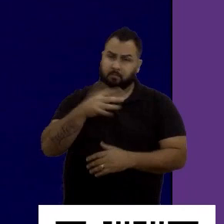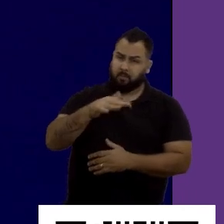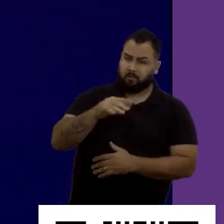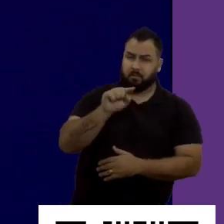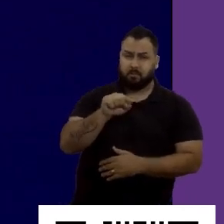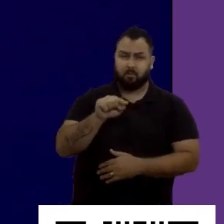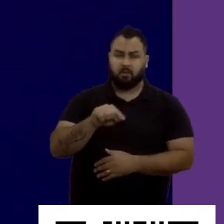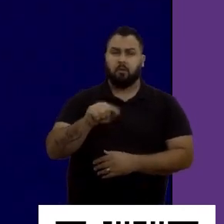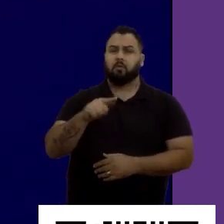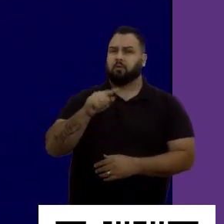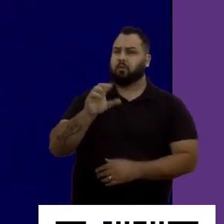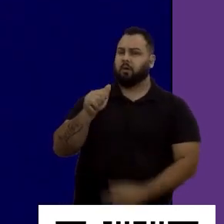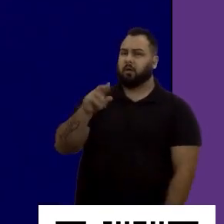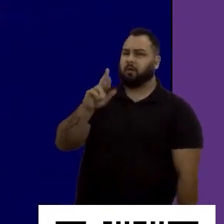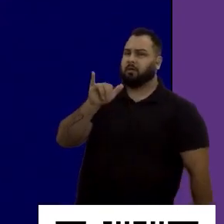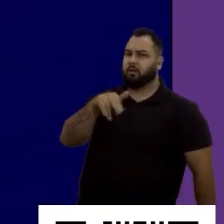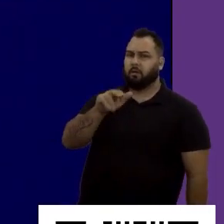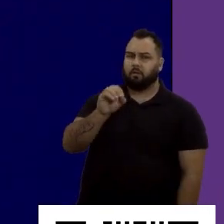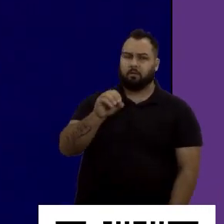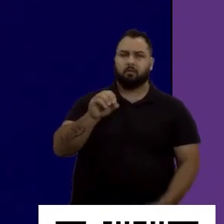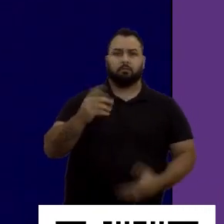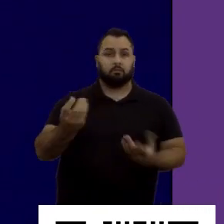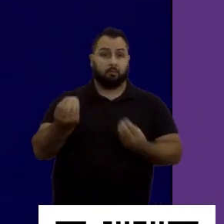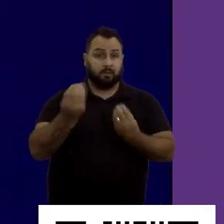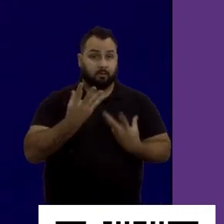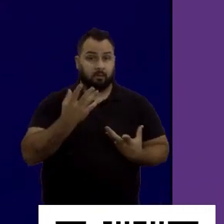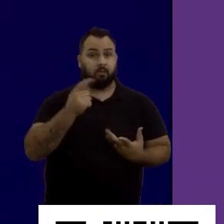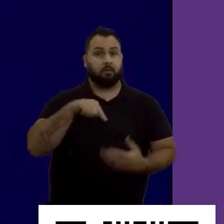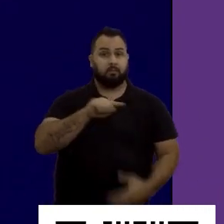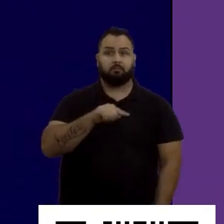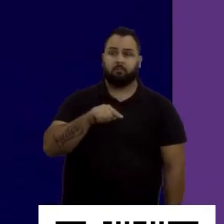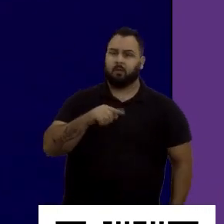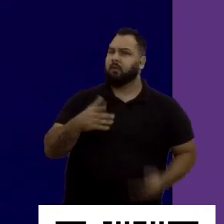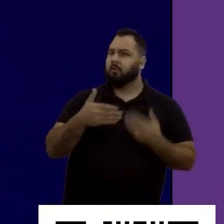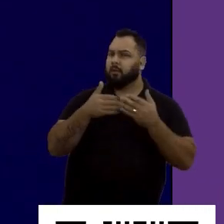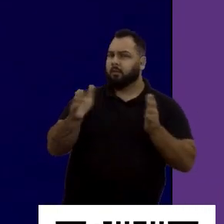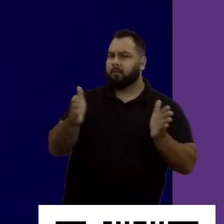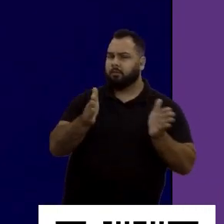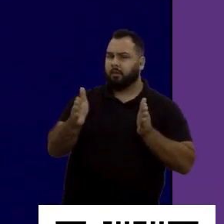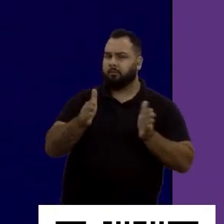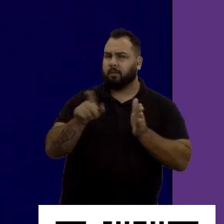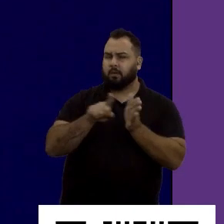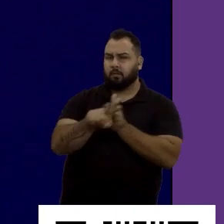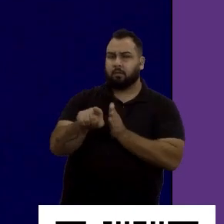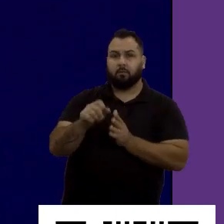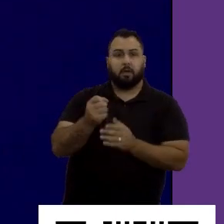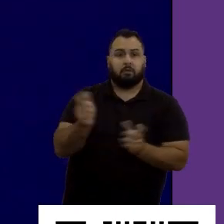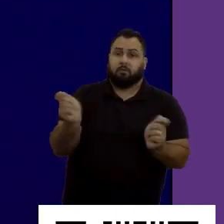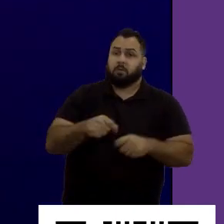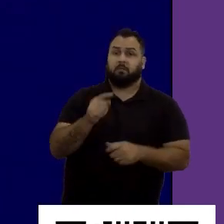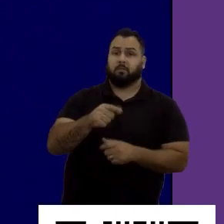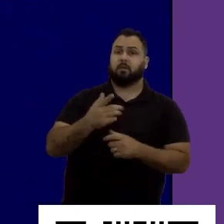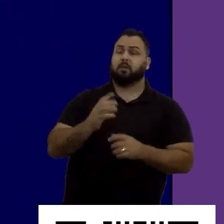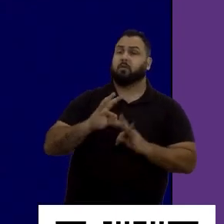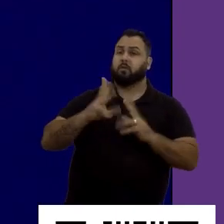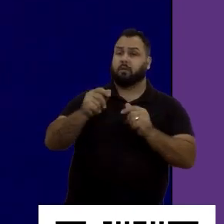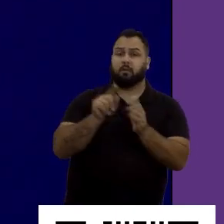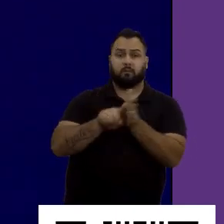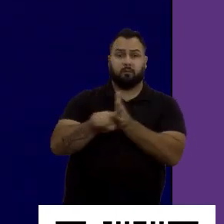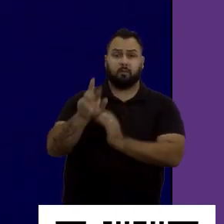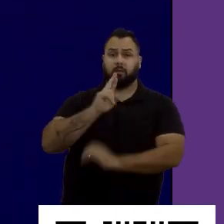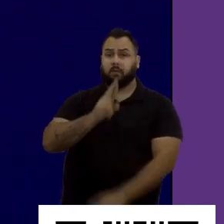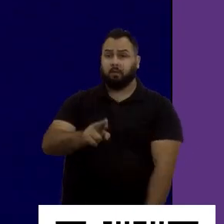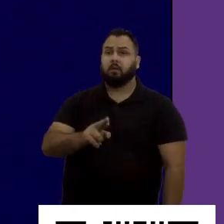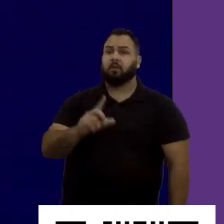menos por aí o que o Adriano trouxe massa a gente vai abrir um espacinho para pergunta mas a gente sabe que não dá para suprir todas as perguntas assim então a gente